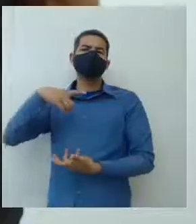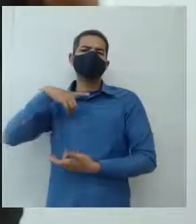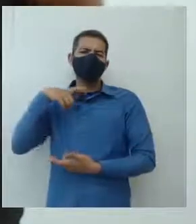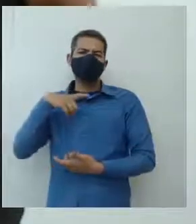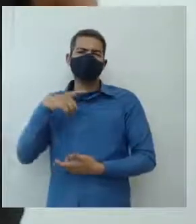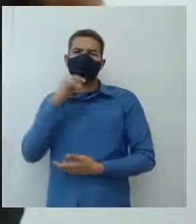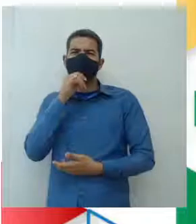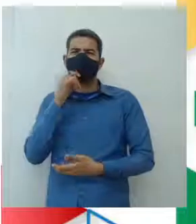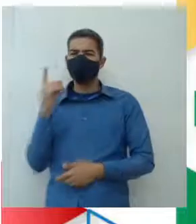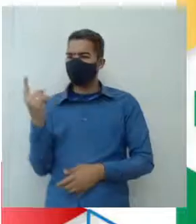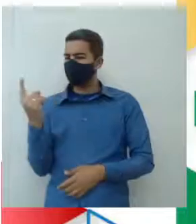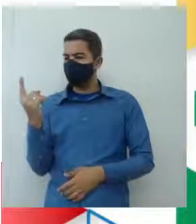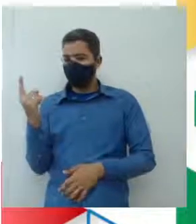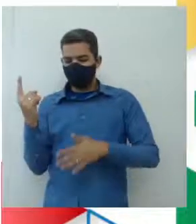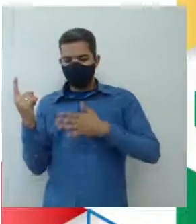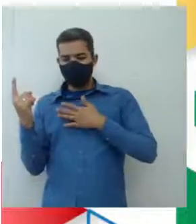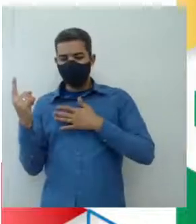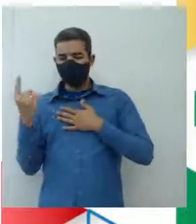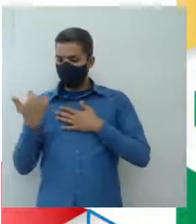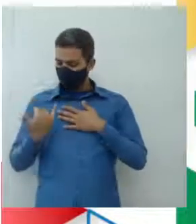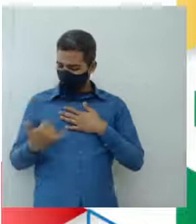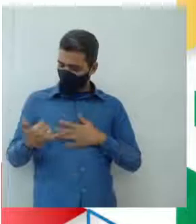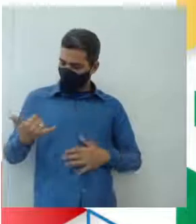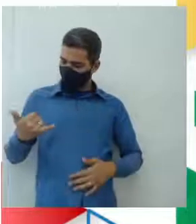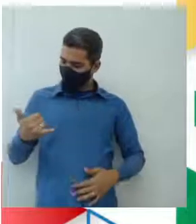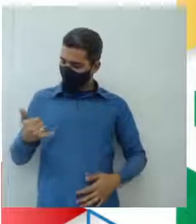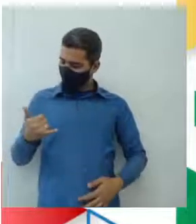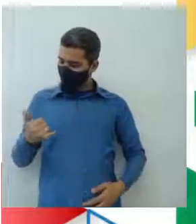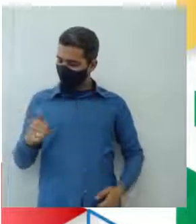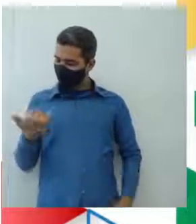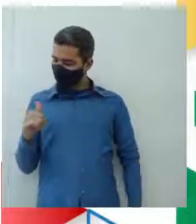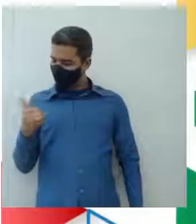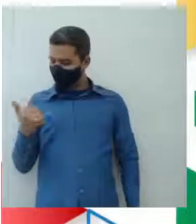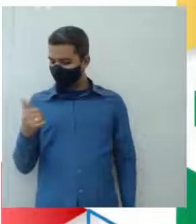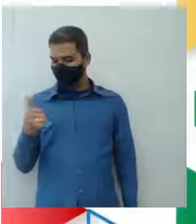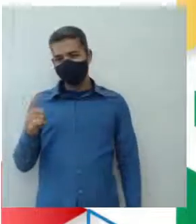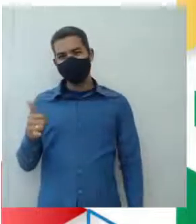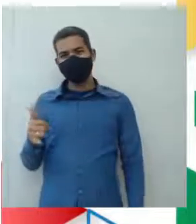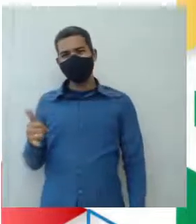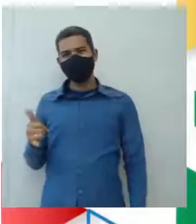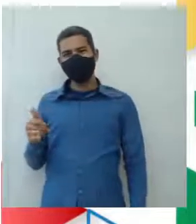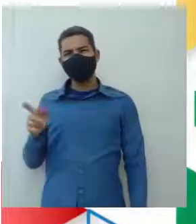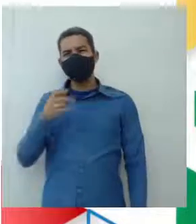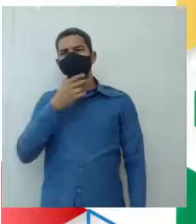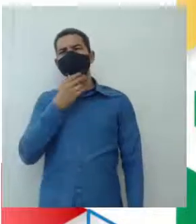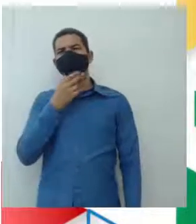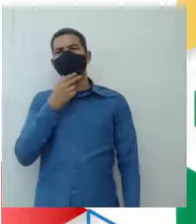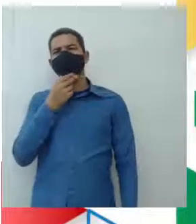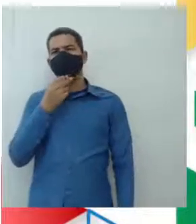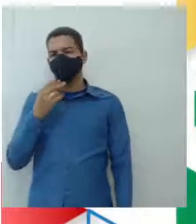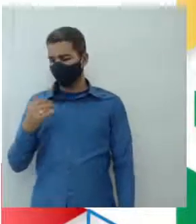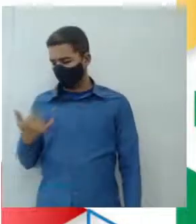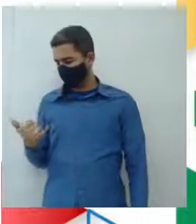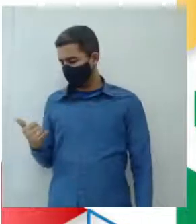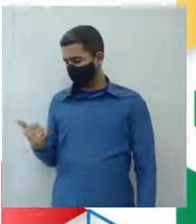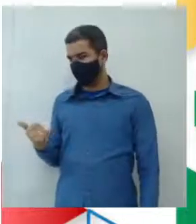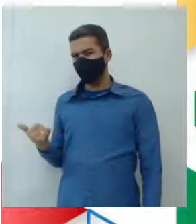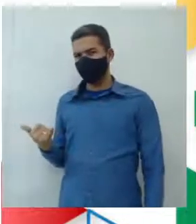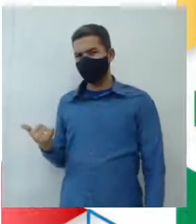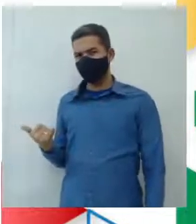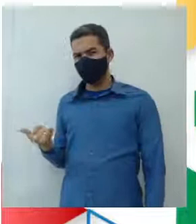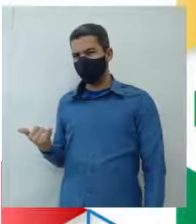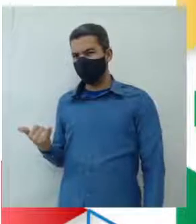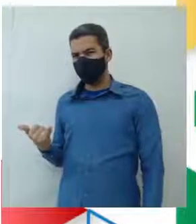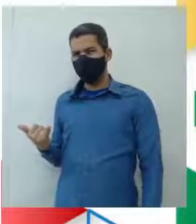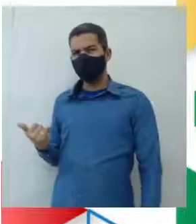meu iPhone está tocando. Olha aí, então a bolsa lá do menino está tocando, o celular está tocando,